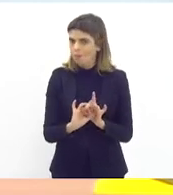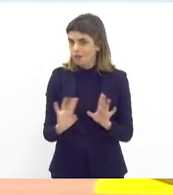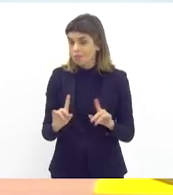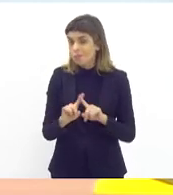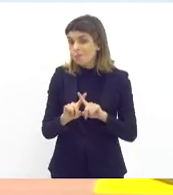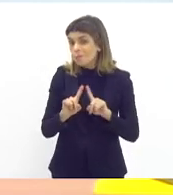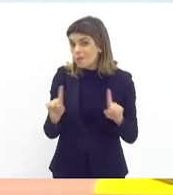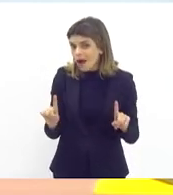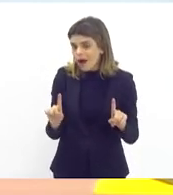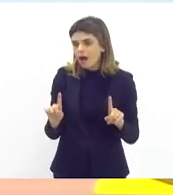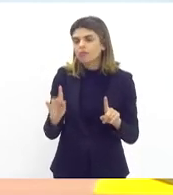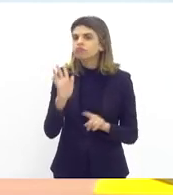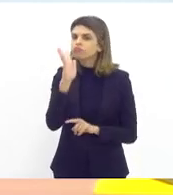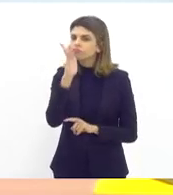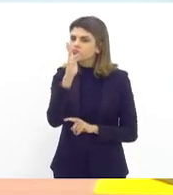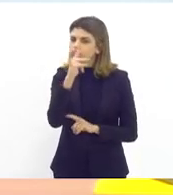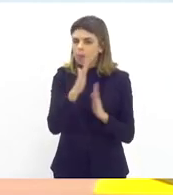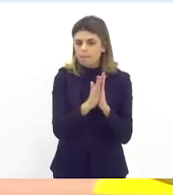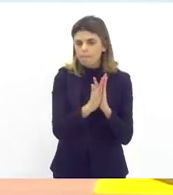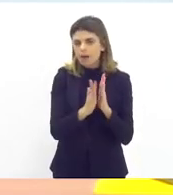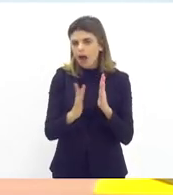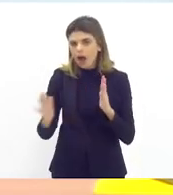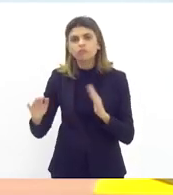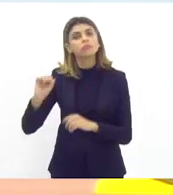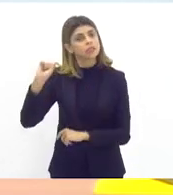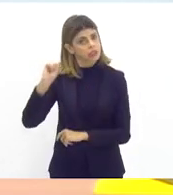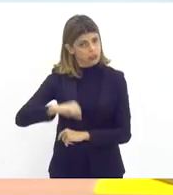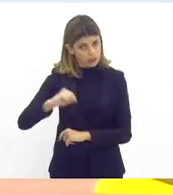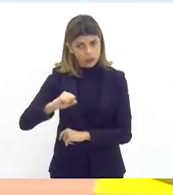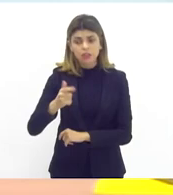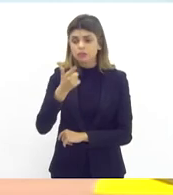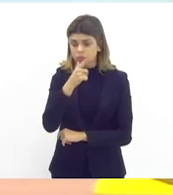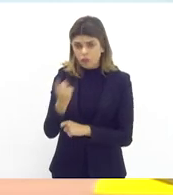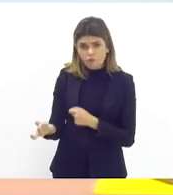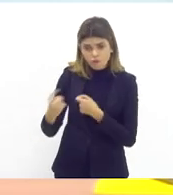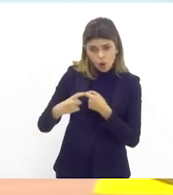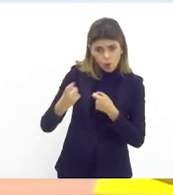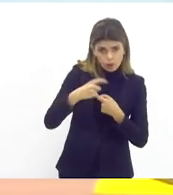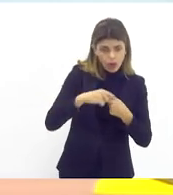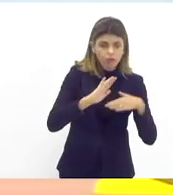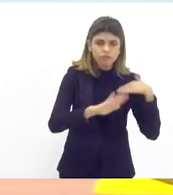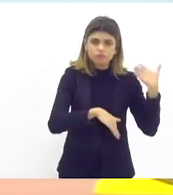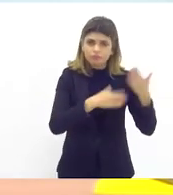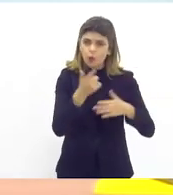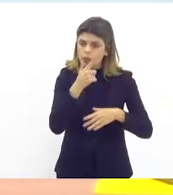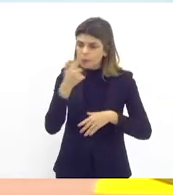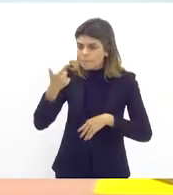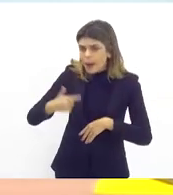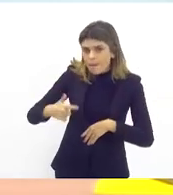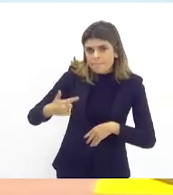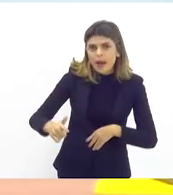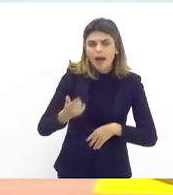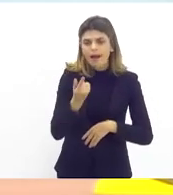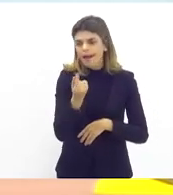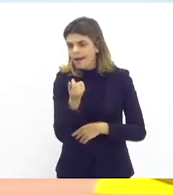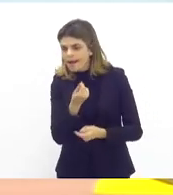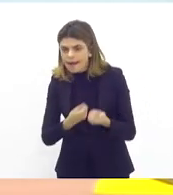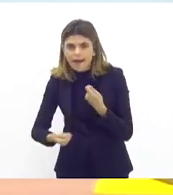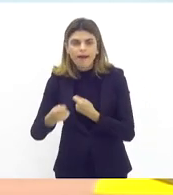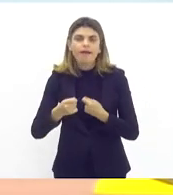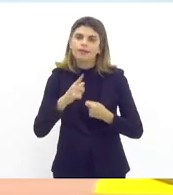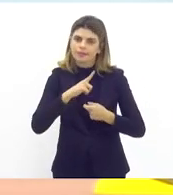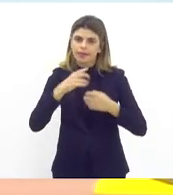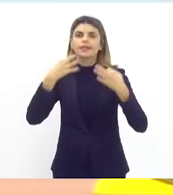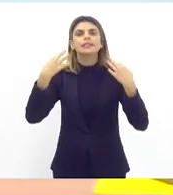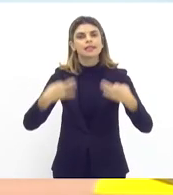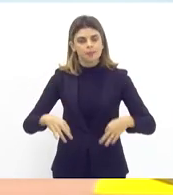Mas, no longo prazo, sim. Se o país voltar a crescer, sim, e conseguir arrecadar mais com a renda, etc. e tal, certamente